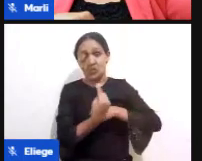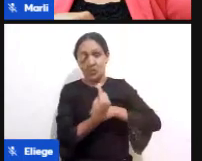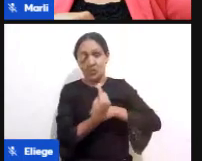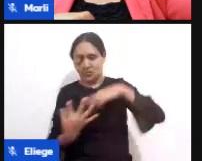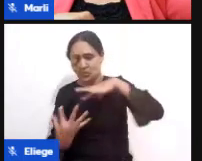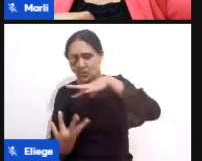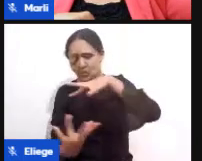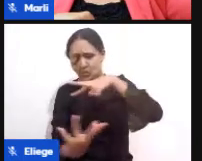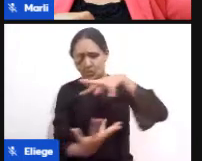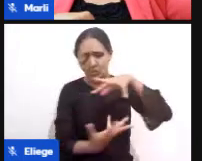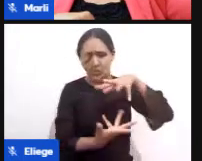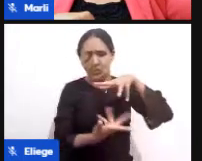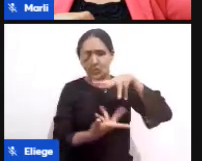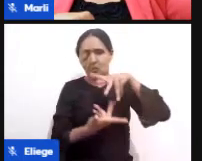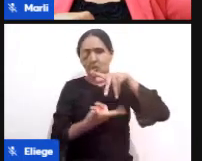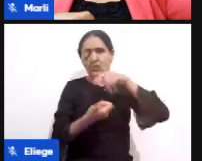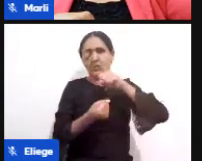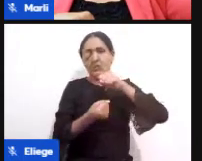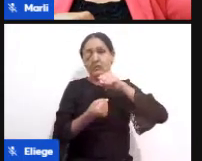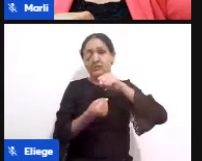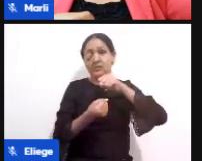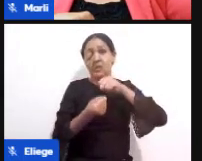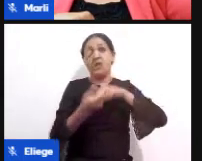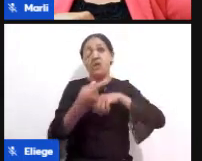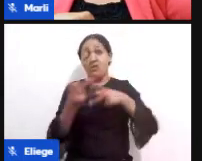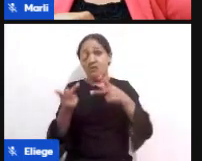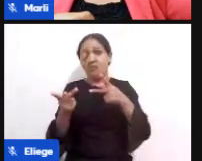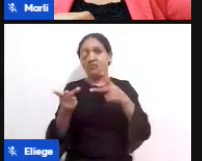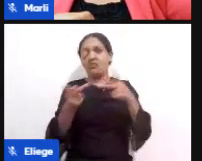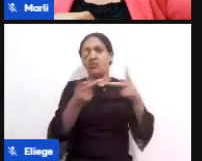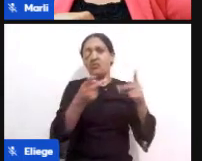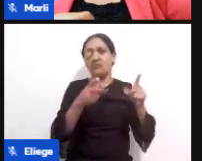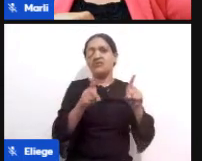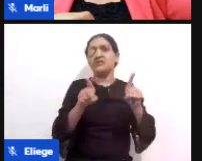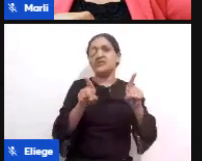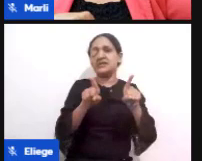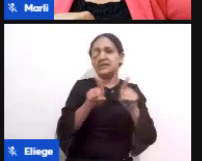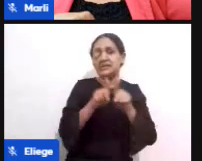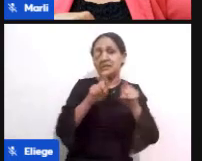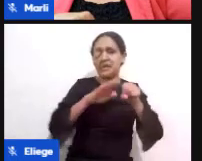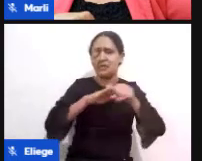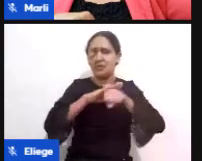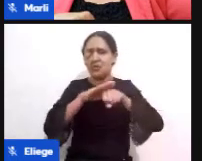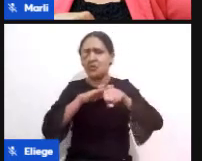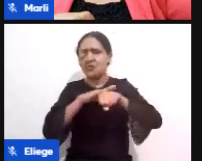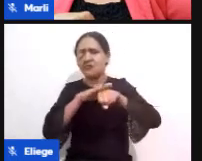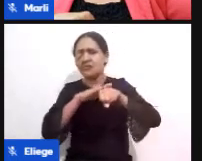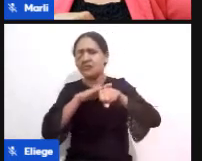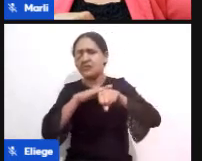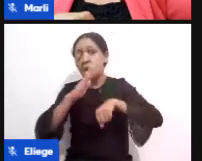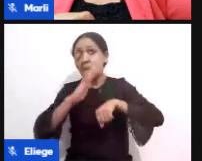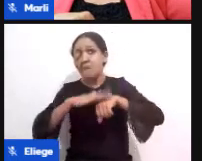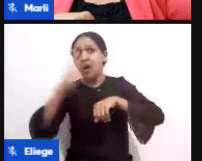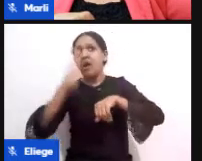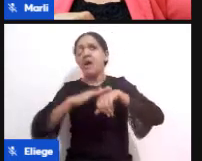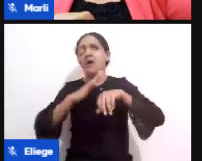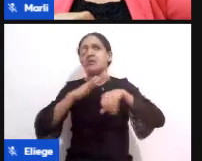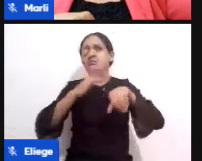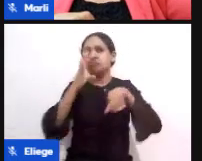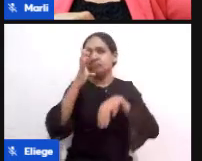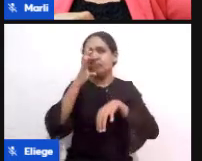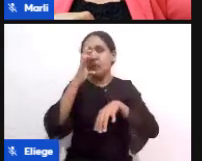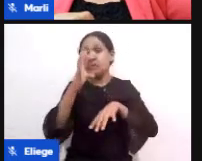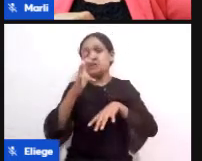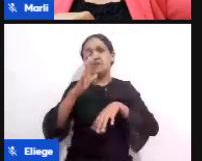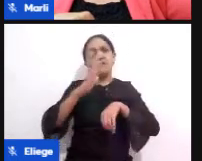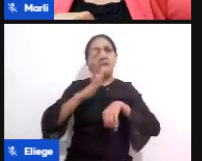Terra. Te convido também a conversar mais, a observar mais e a se importar mais